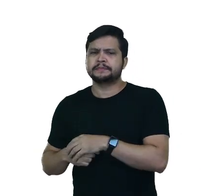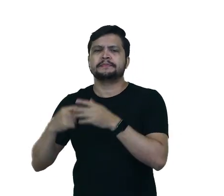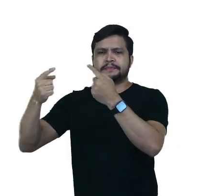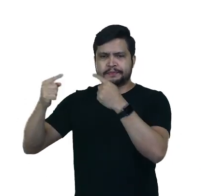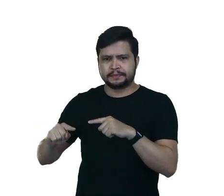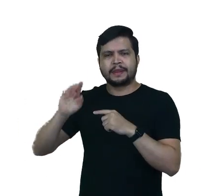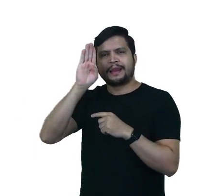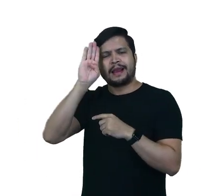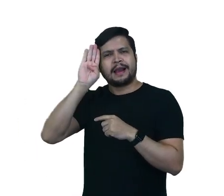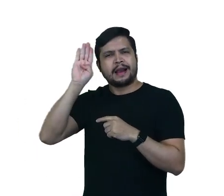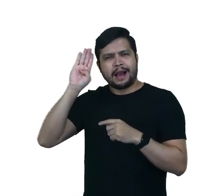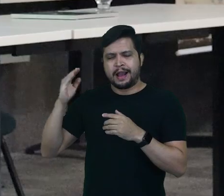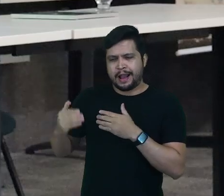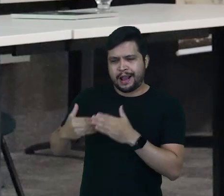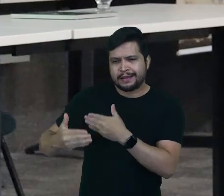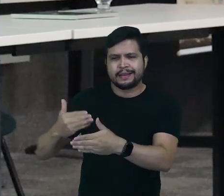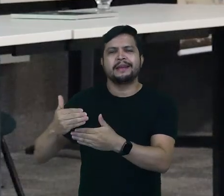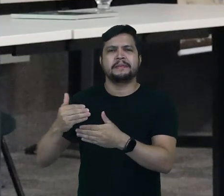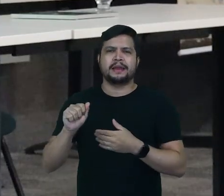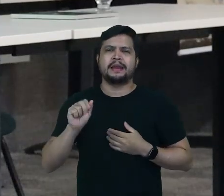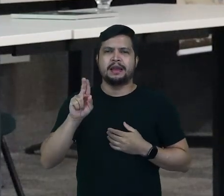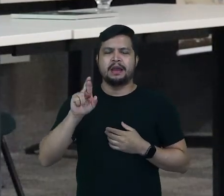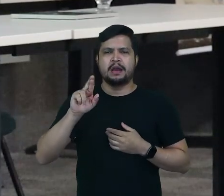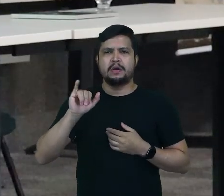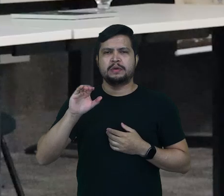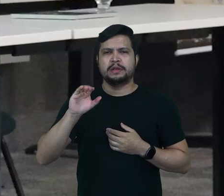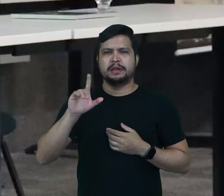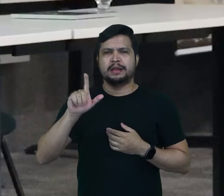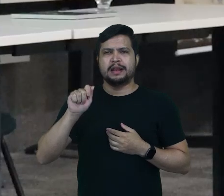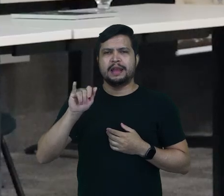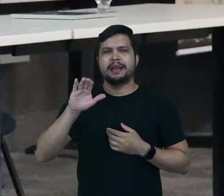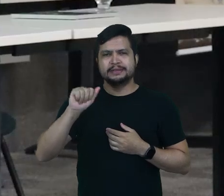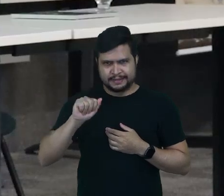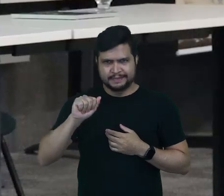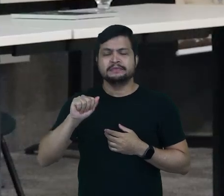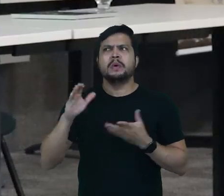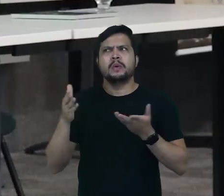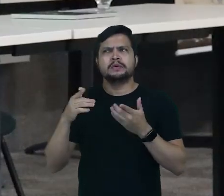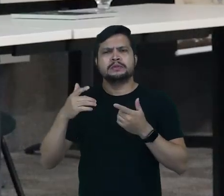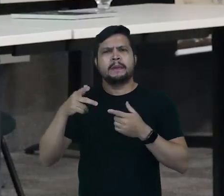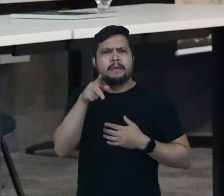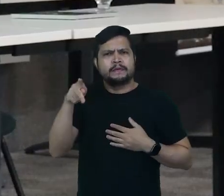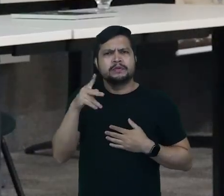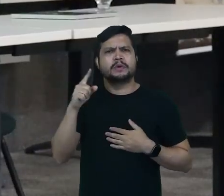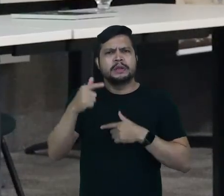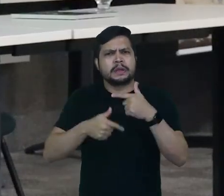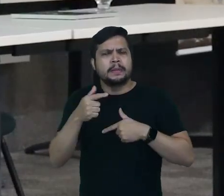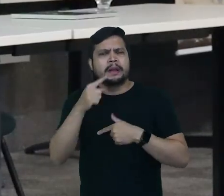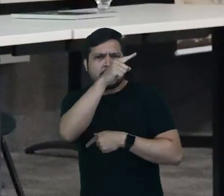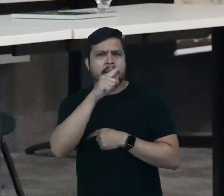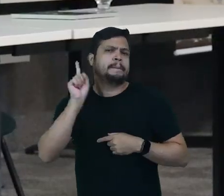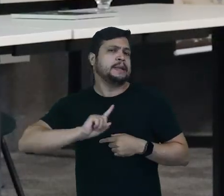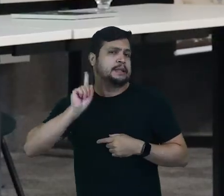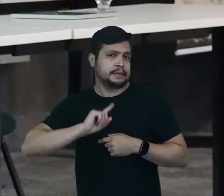A carreira acadêmica, a Auriclésia, também colega nossa, hoje é professora lá em Minas Gerais.